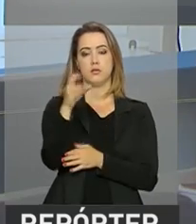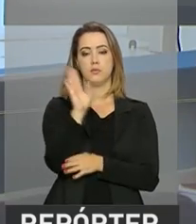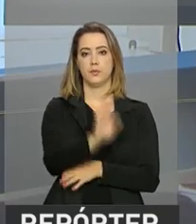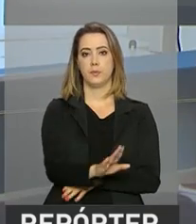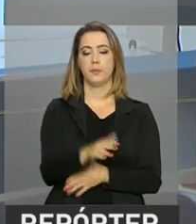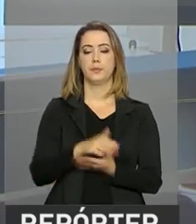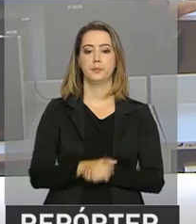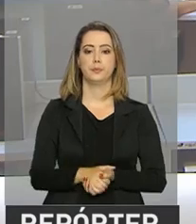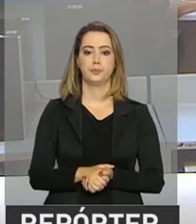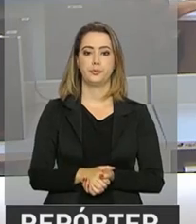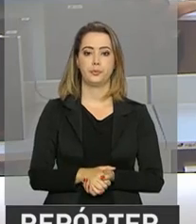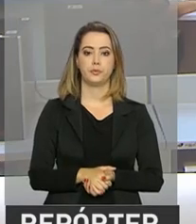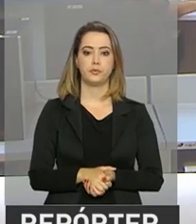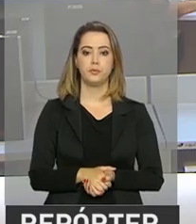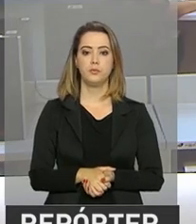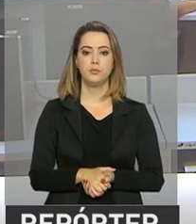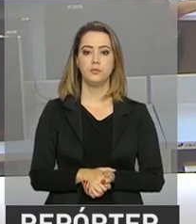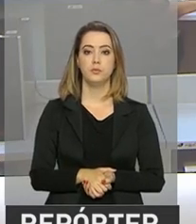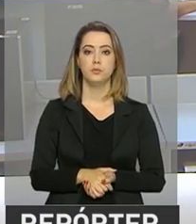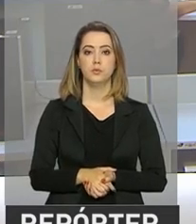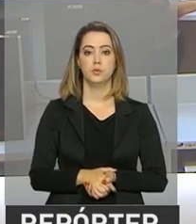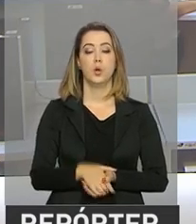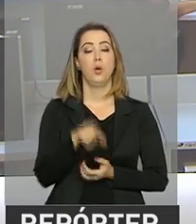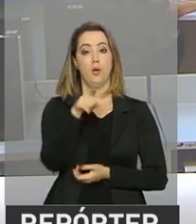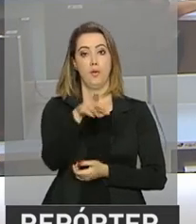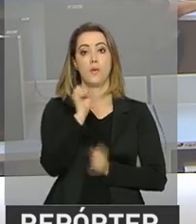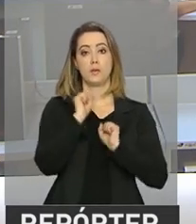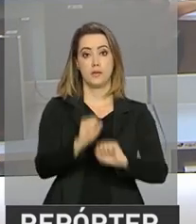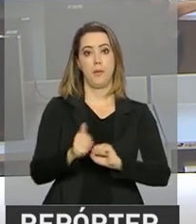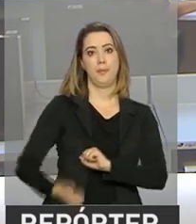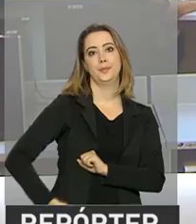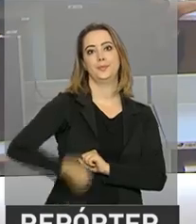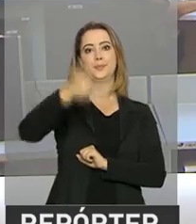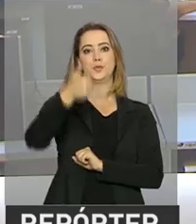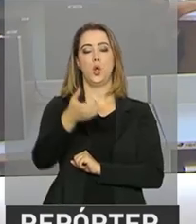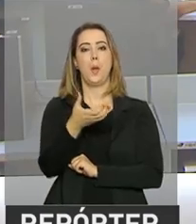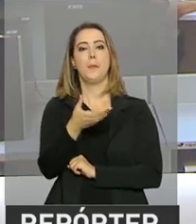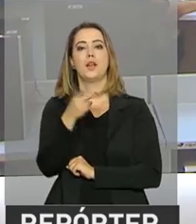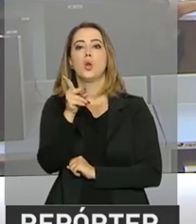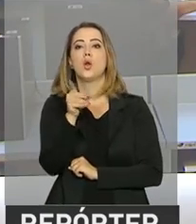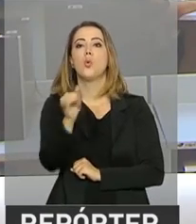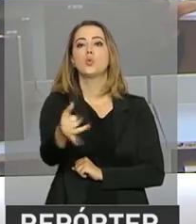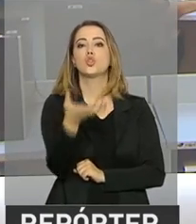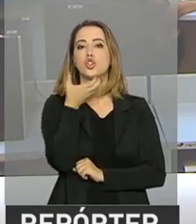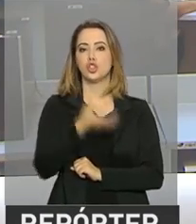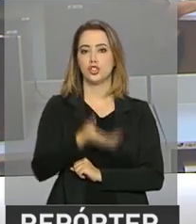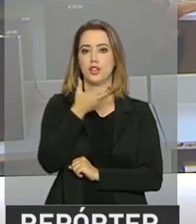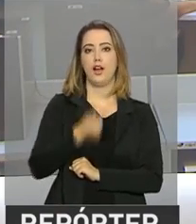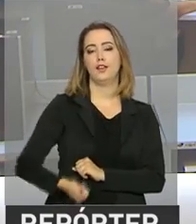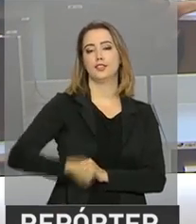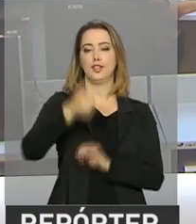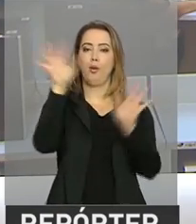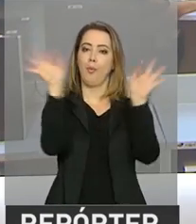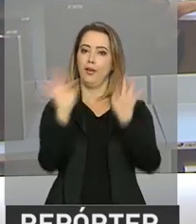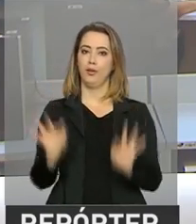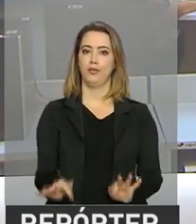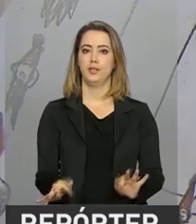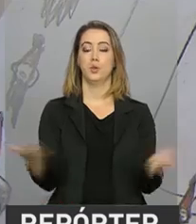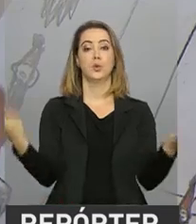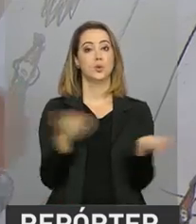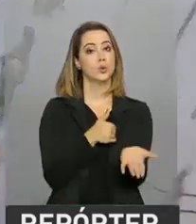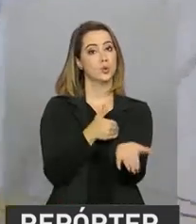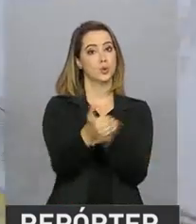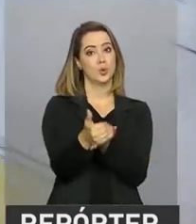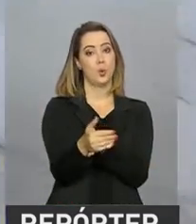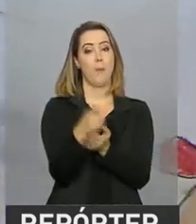5 da tarde. E você pode tornar o Natal de uma criança mais feliz. Começou hoje a campanha Papai Noel dos